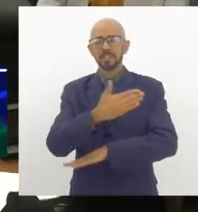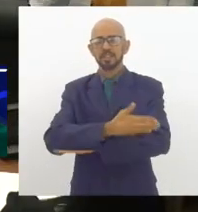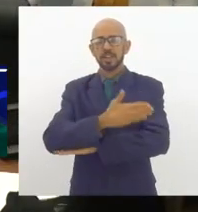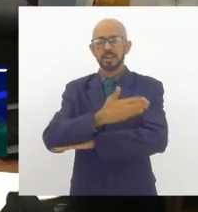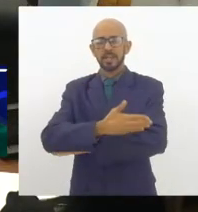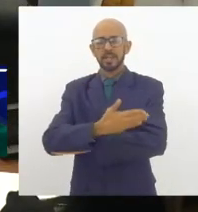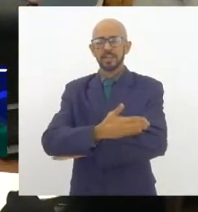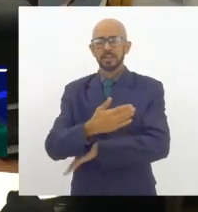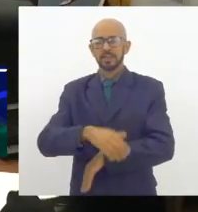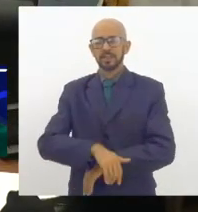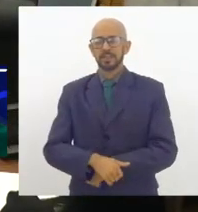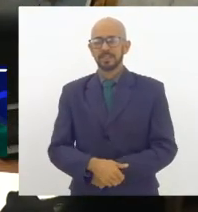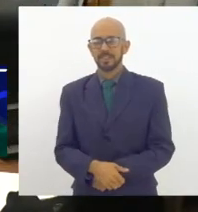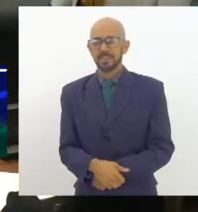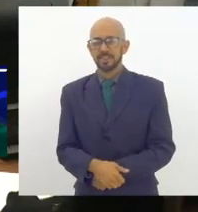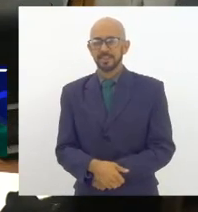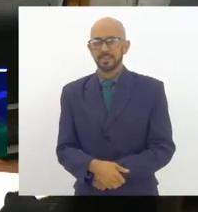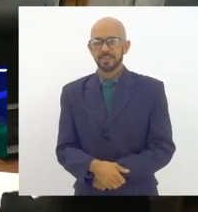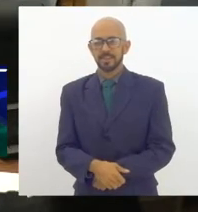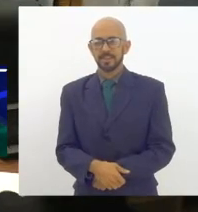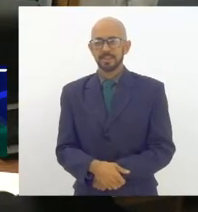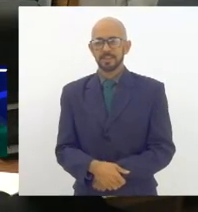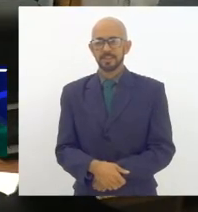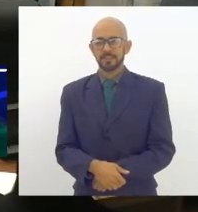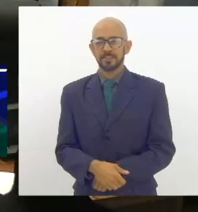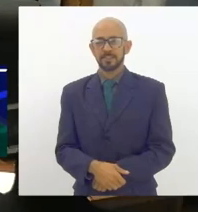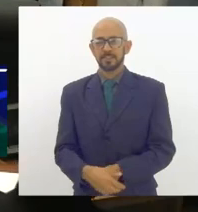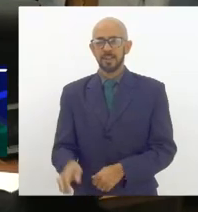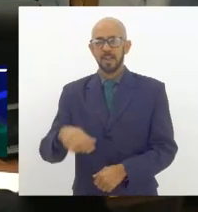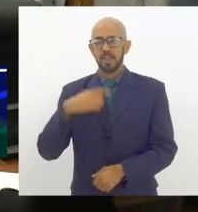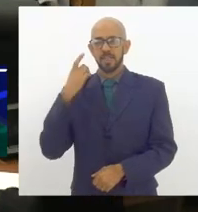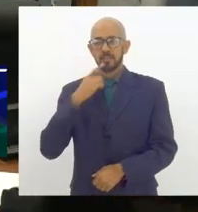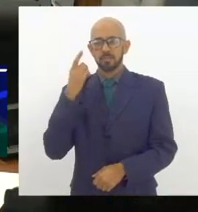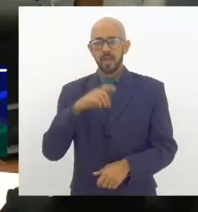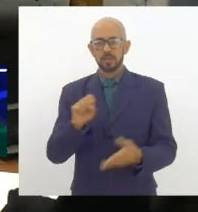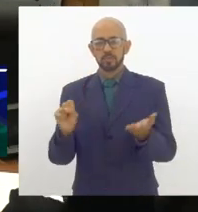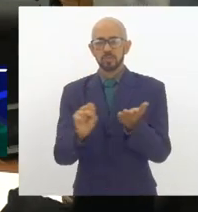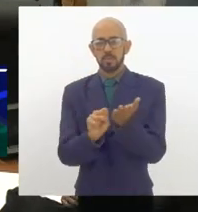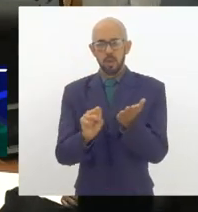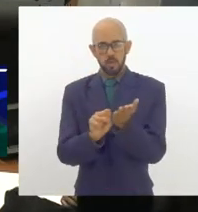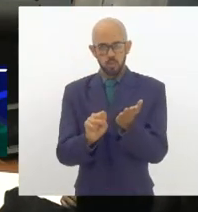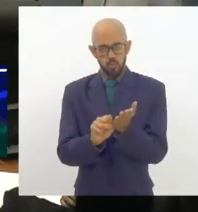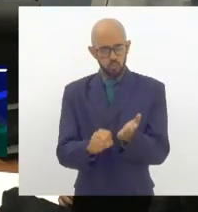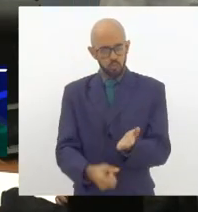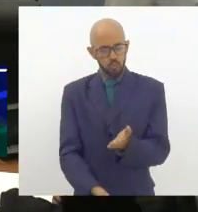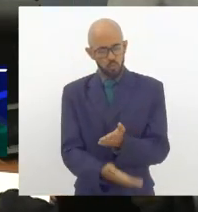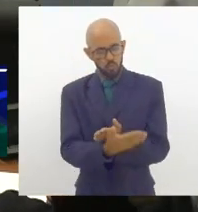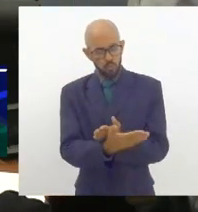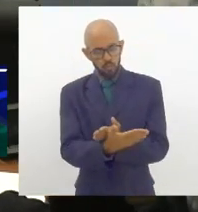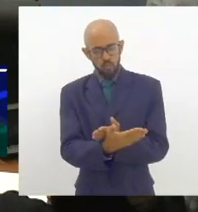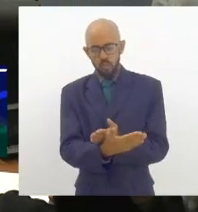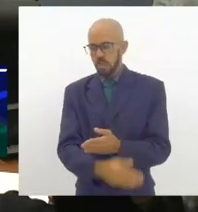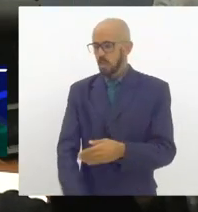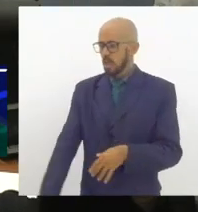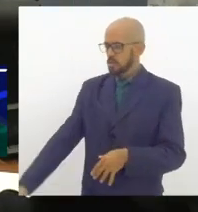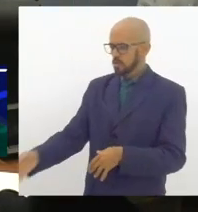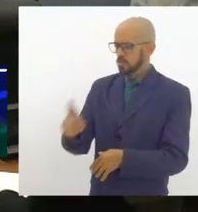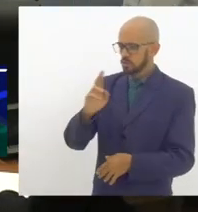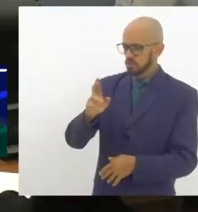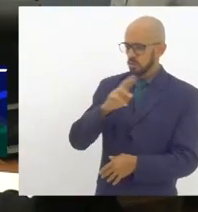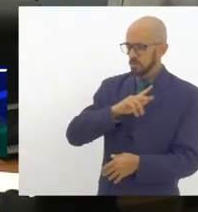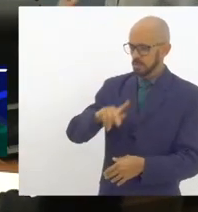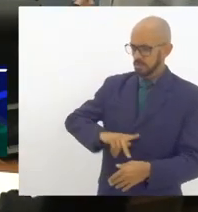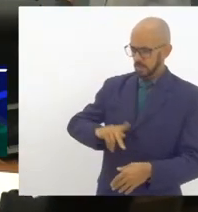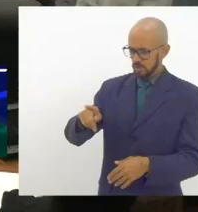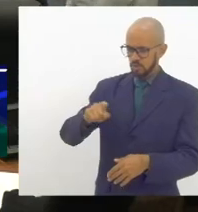22 na próxima semana pressão de óleo pressão de o Deputado Samuel Malafaia filho do senhor presidente